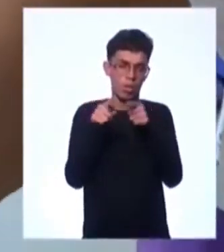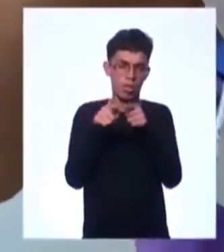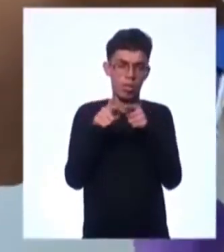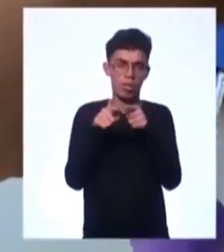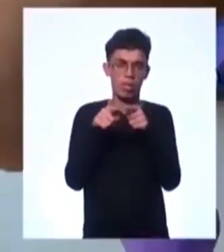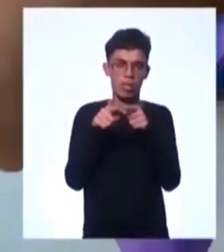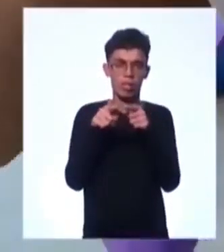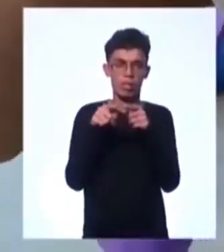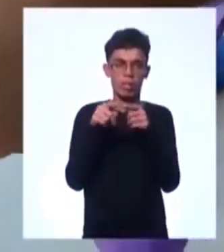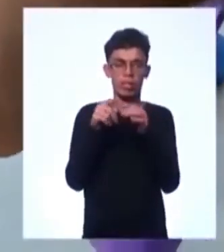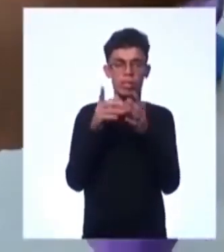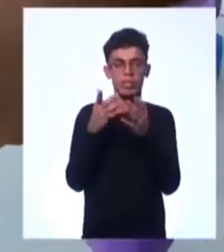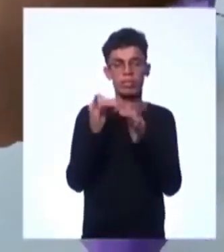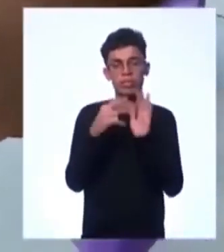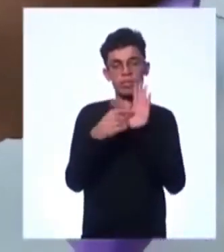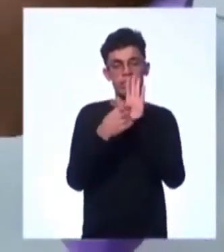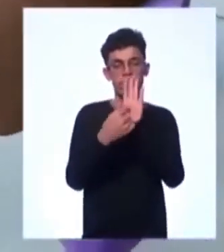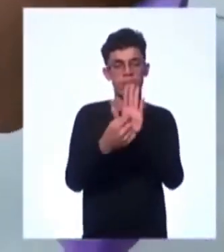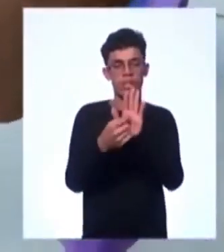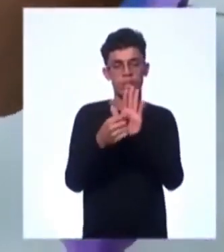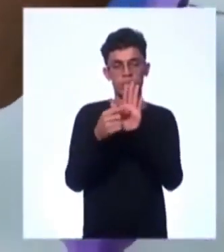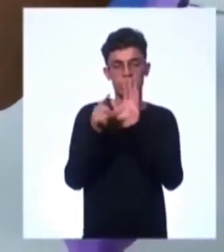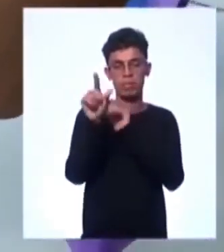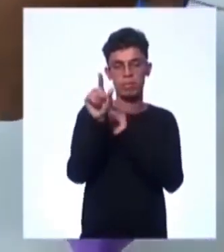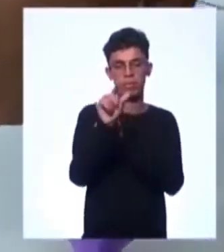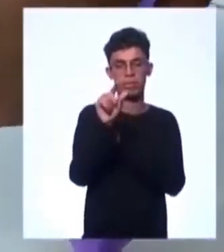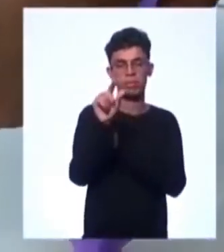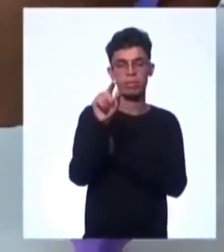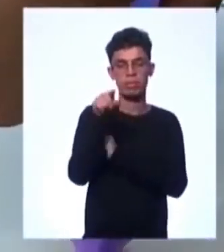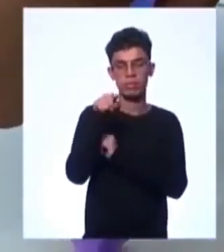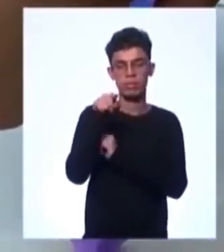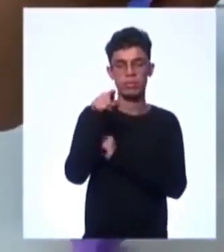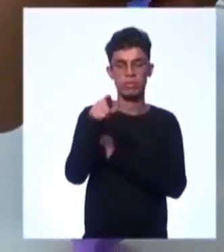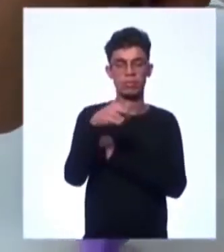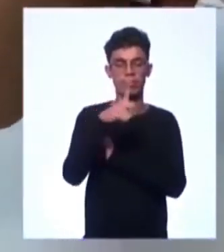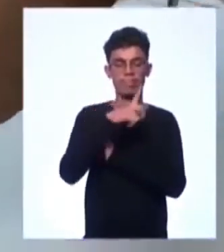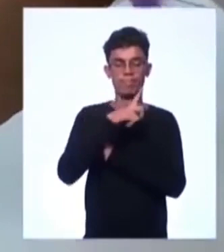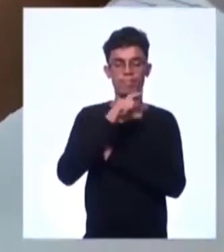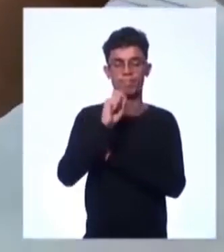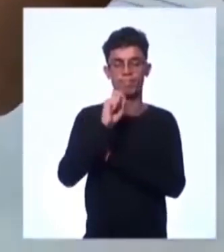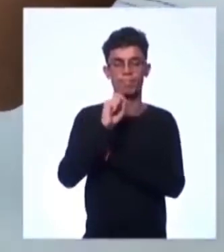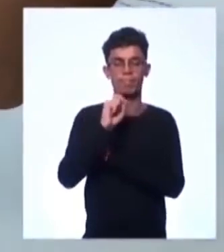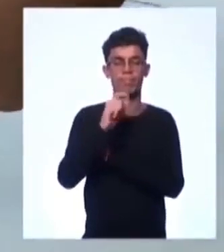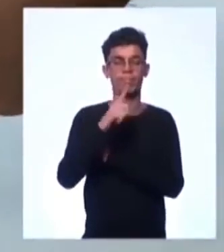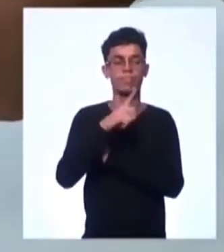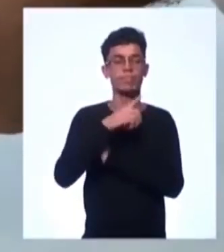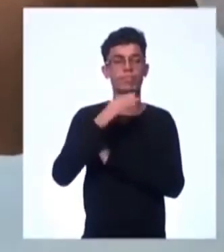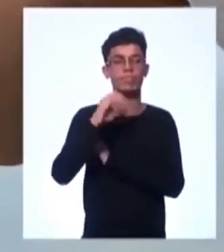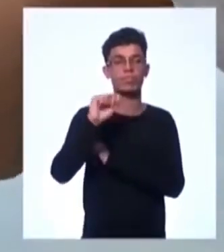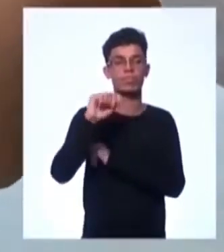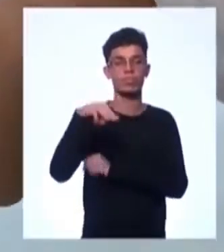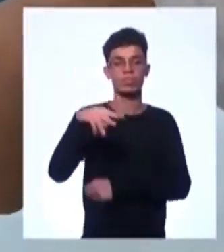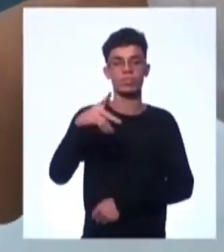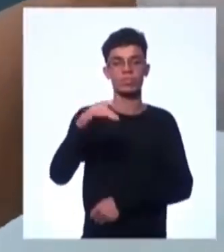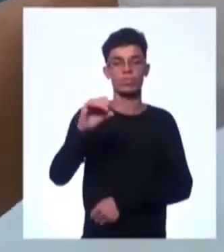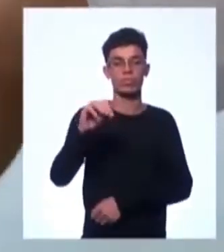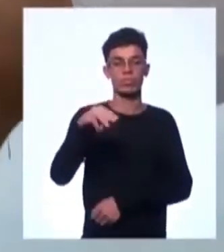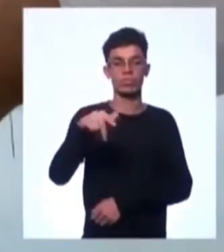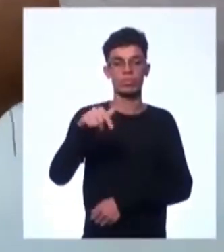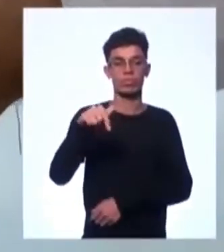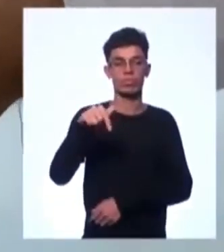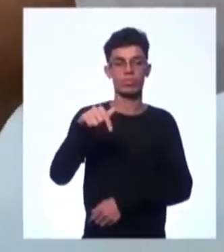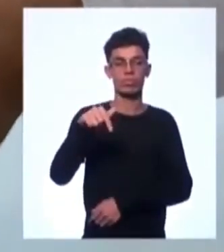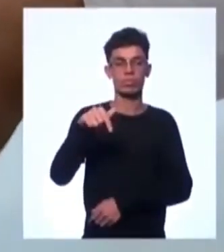que a intensidade do campo magnético é menor para cá. Aí a gente tem a seguinte questão, né, Giba? Eu tenho um campo magnético nessa